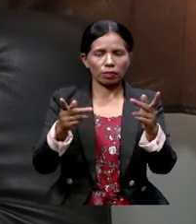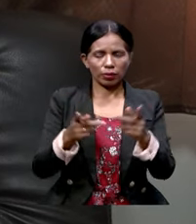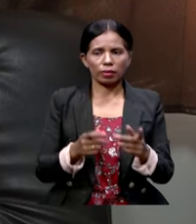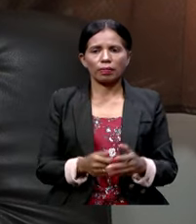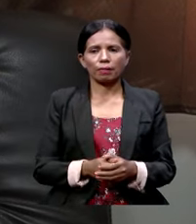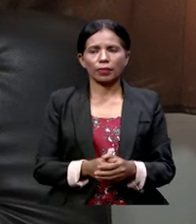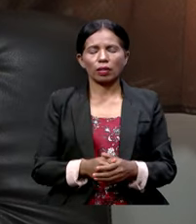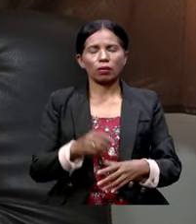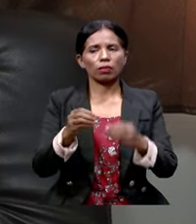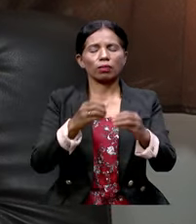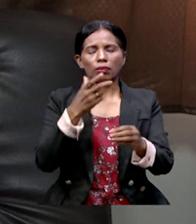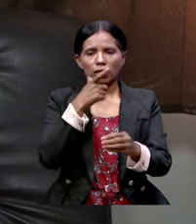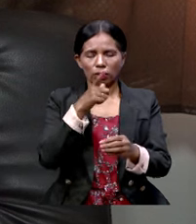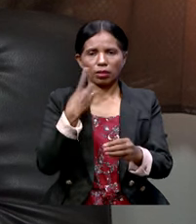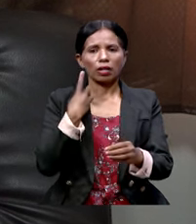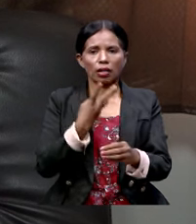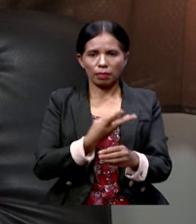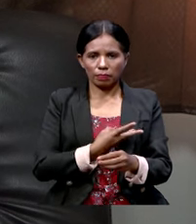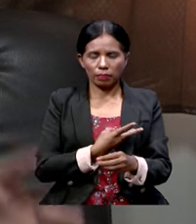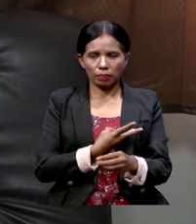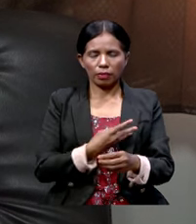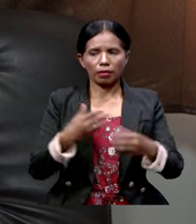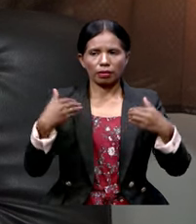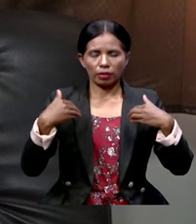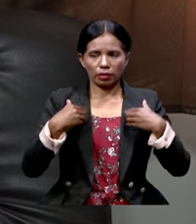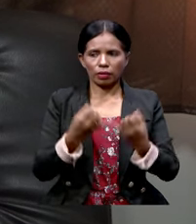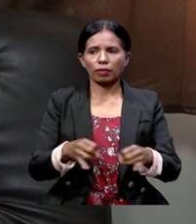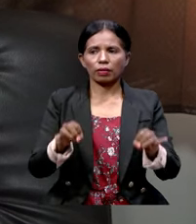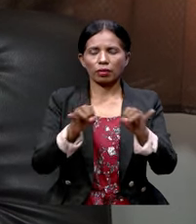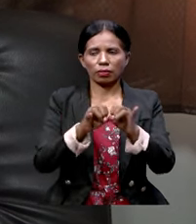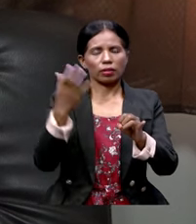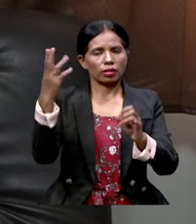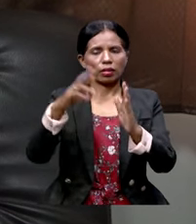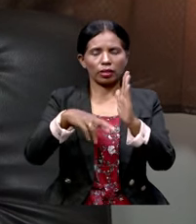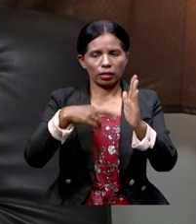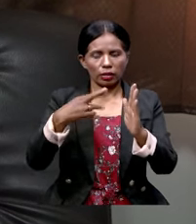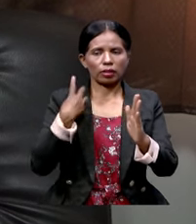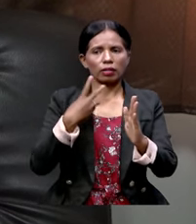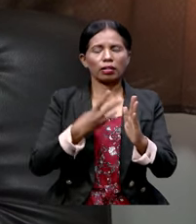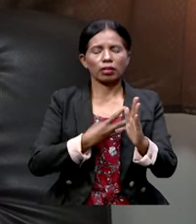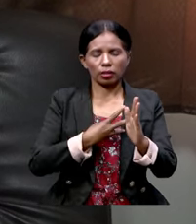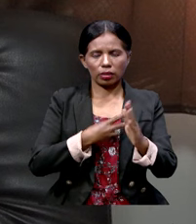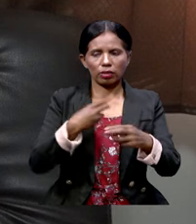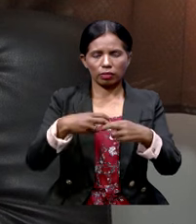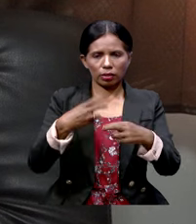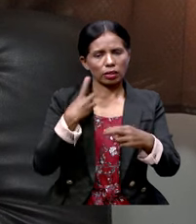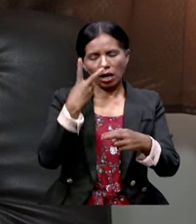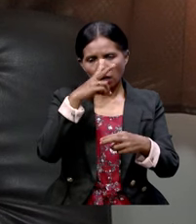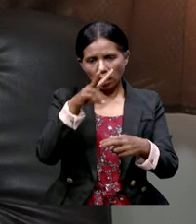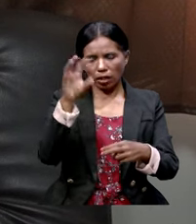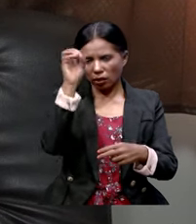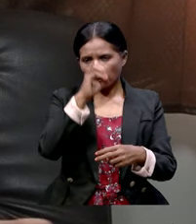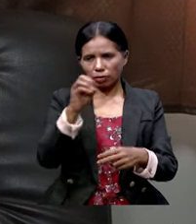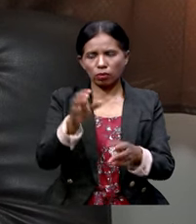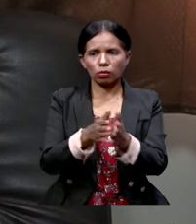Para línguas, né? A mim, ia, institucionalmente, há regras. Só que desafios, né? Então, na fato, observa. Se o sumai